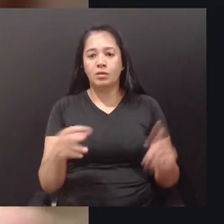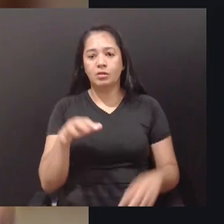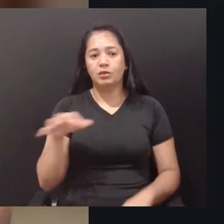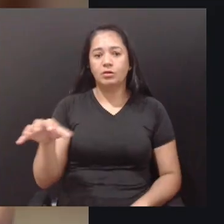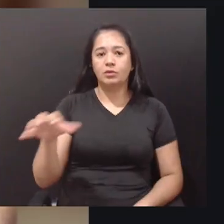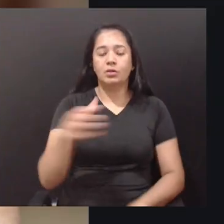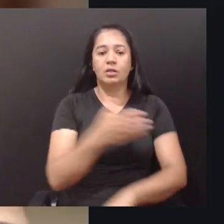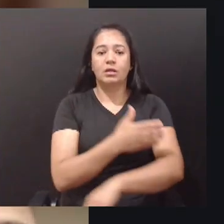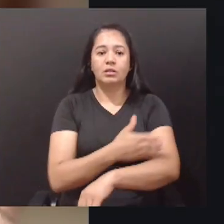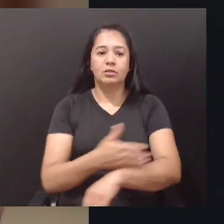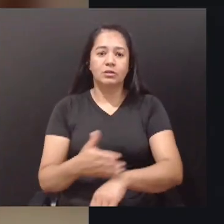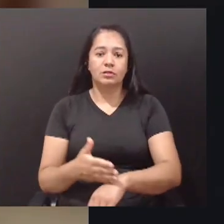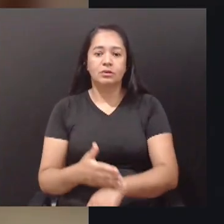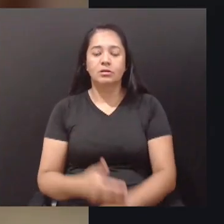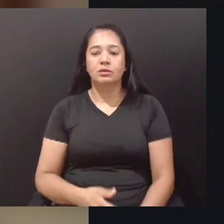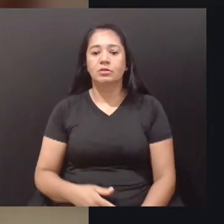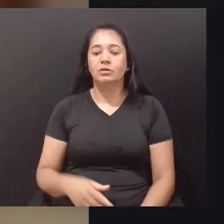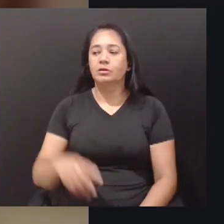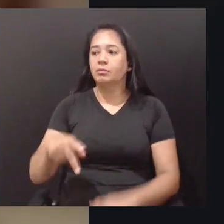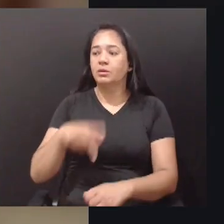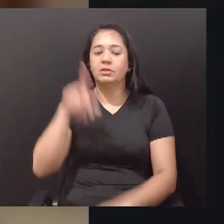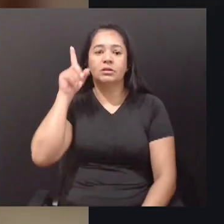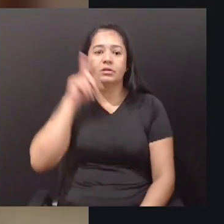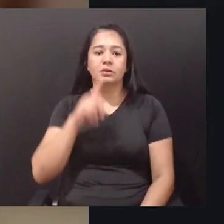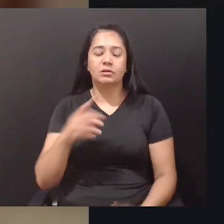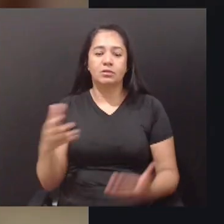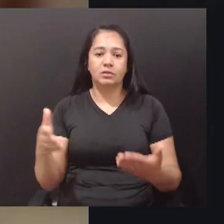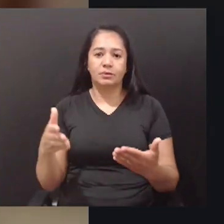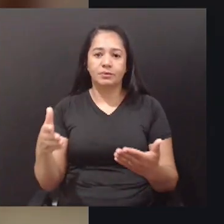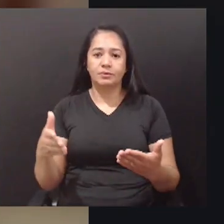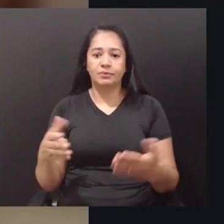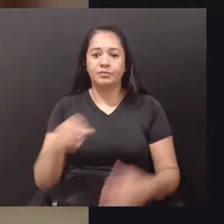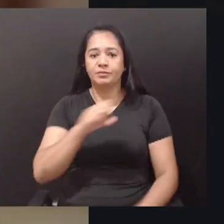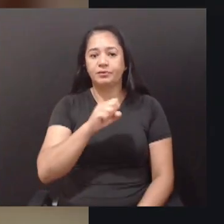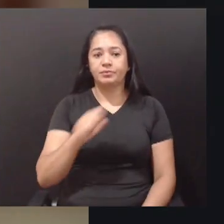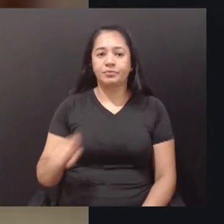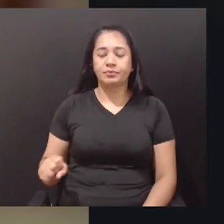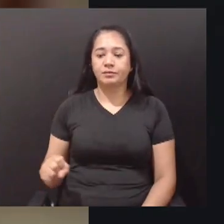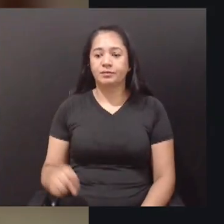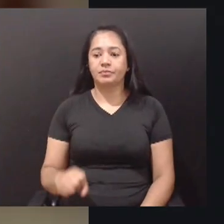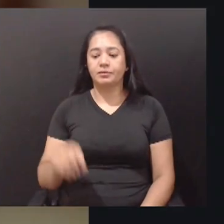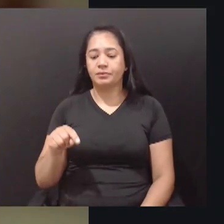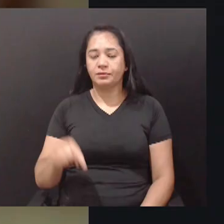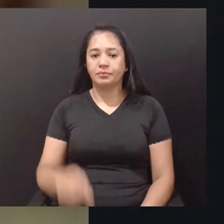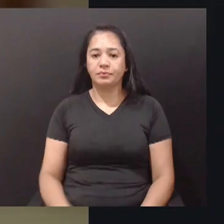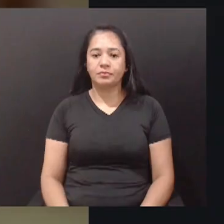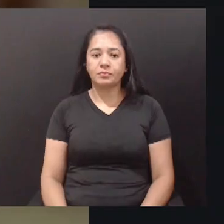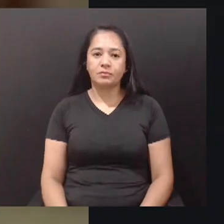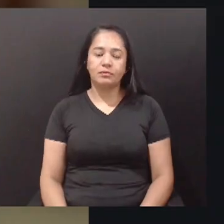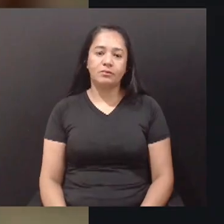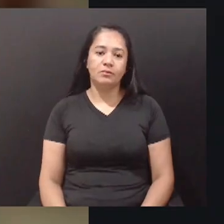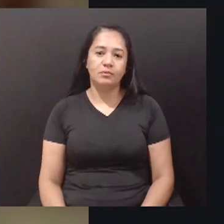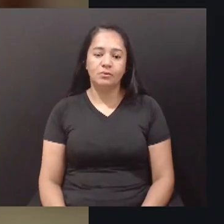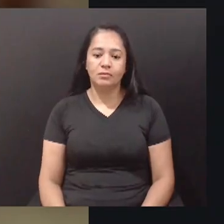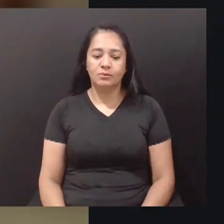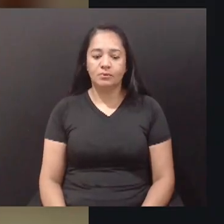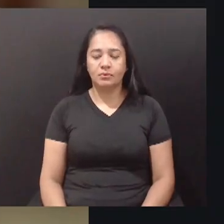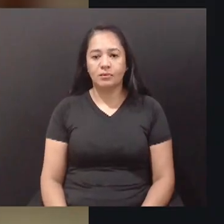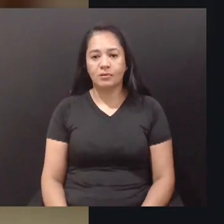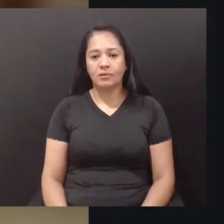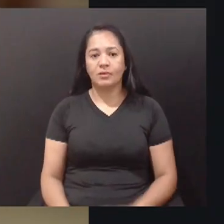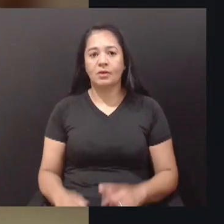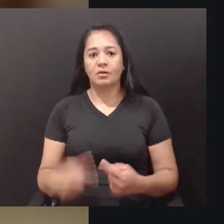como o Caribe, como os Estados Unidos, e agora o surgimento aqui. Na realidade, as COPs, nós estamos